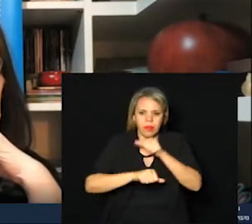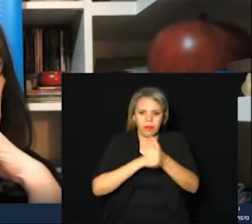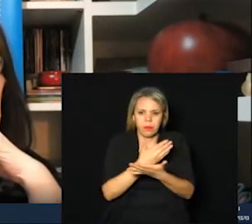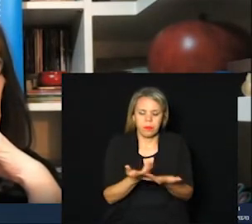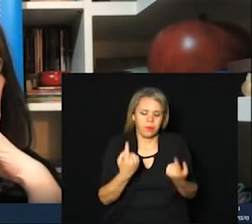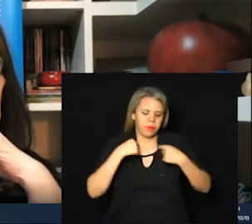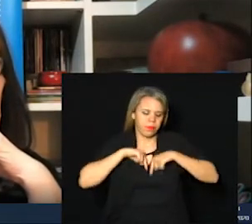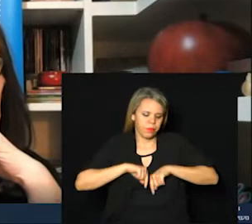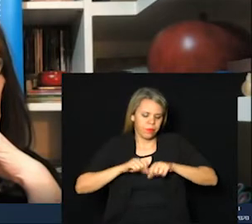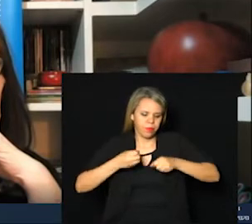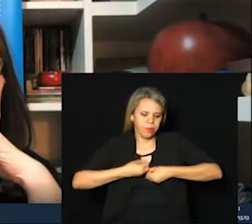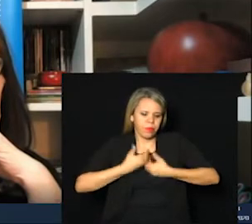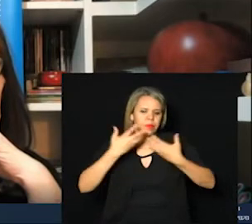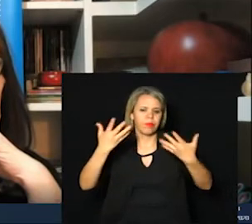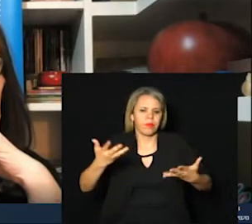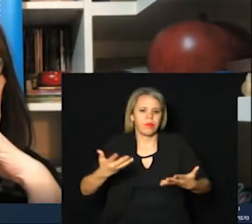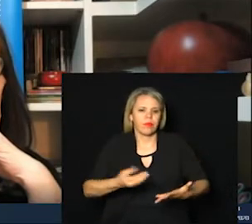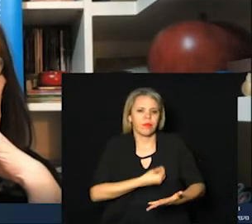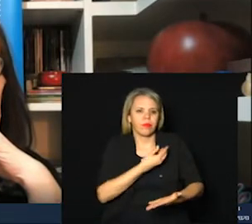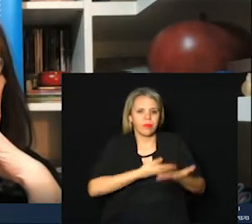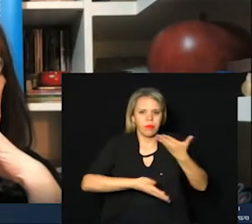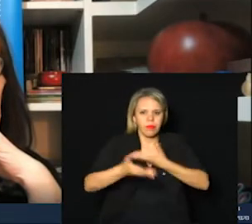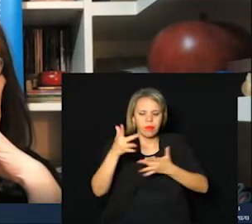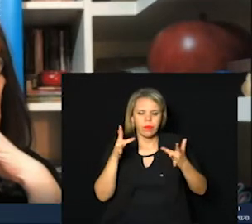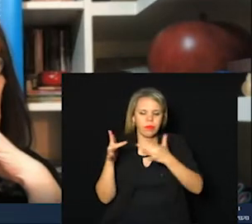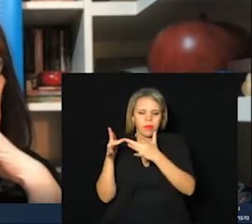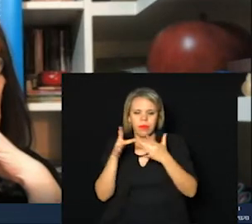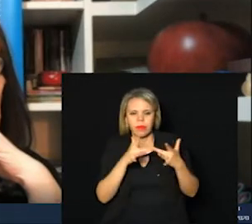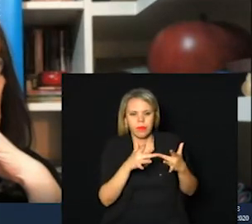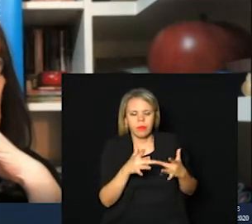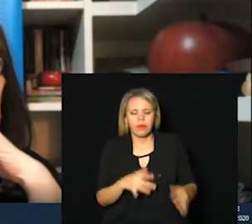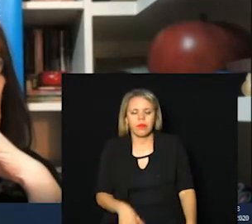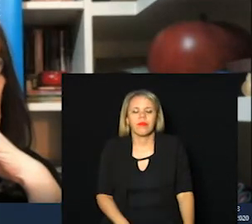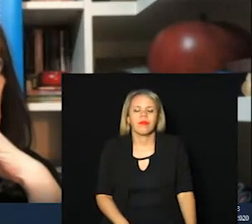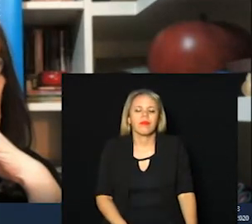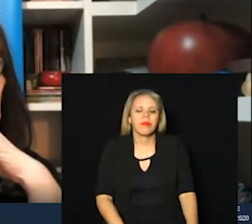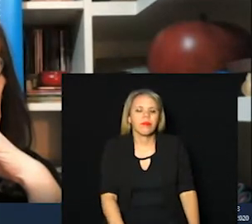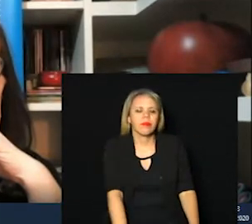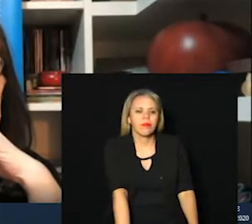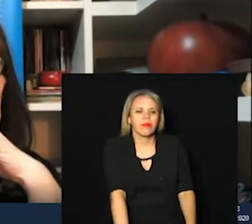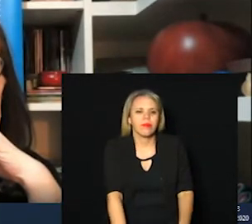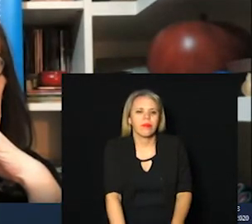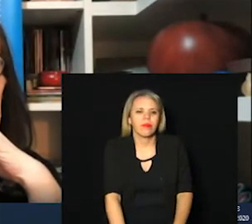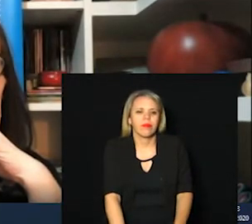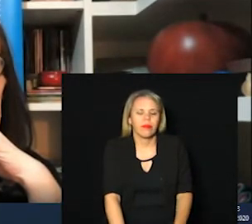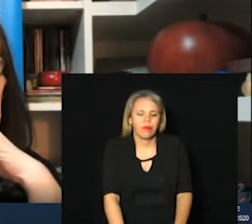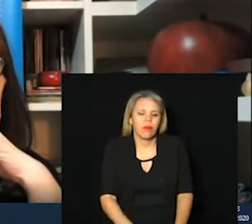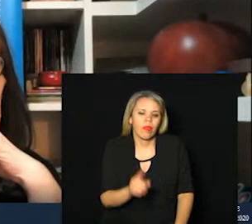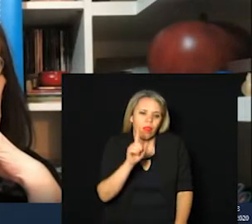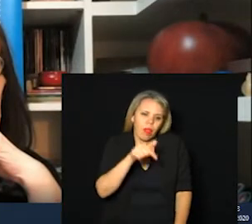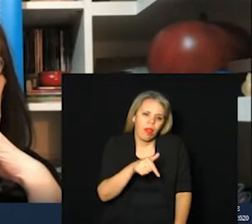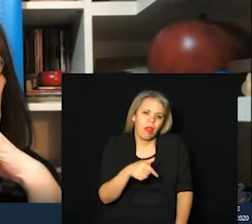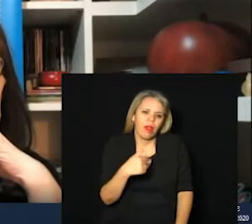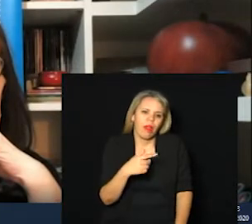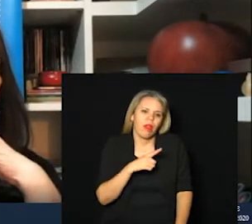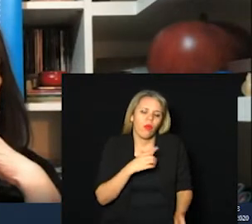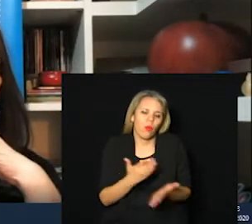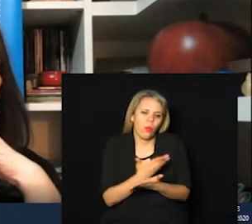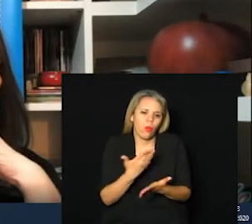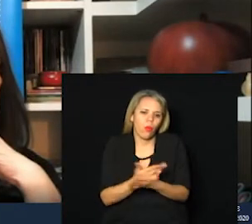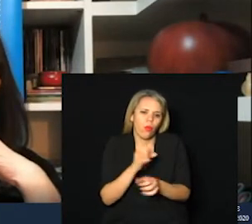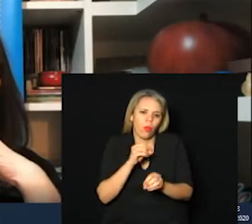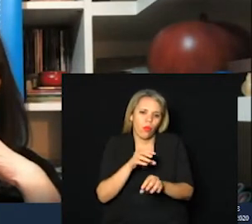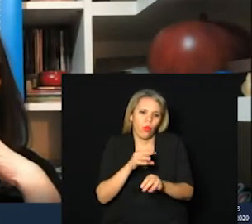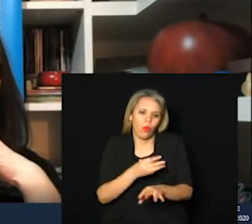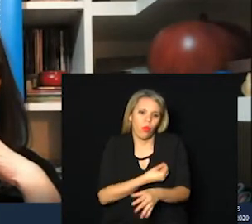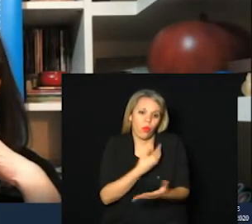interior, a transformação das nossas relações, né? E é justamente sobre isso que o livro traz e dá vida,